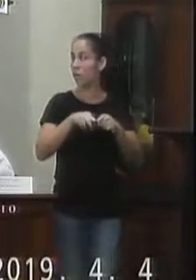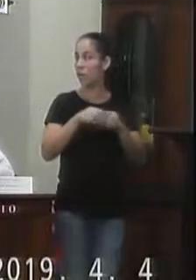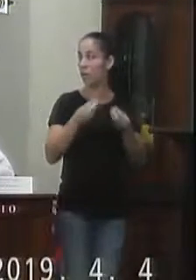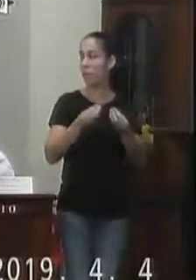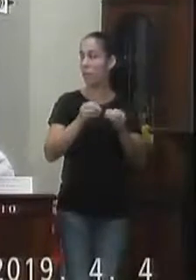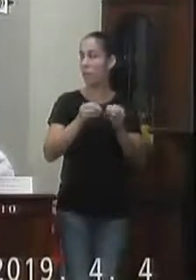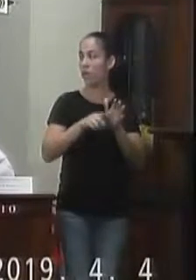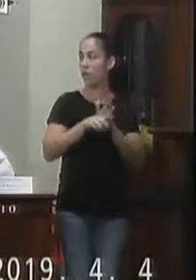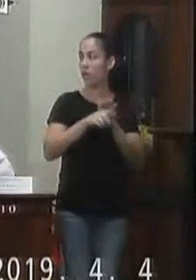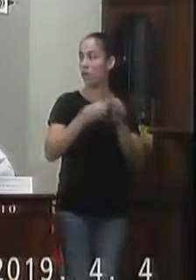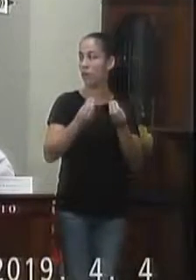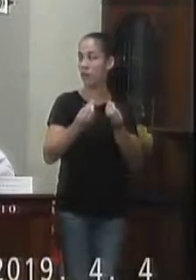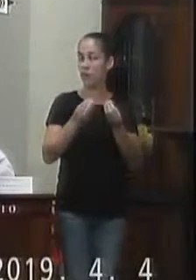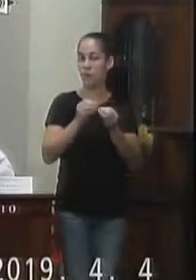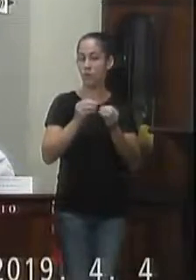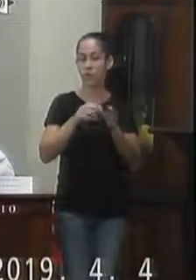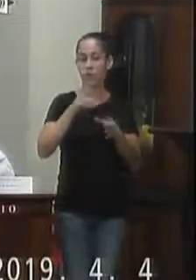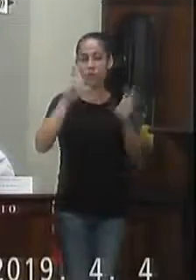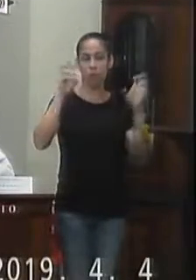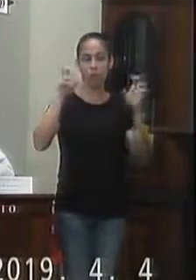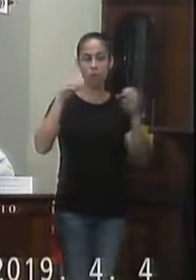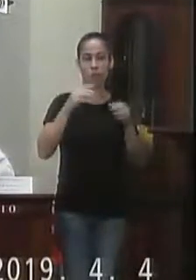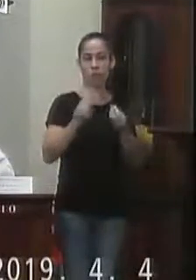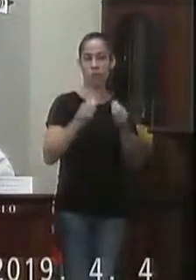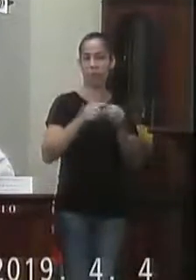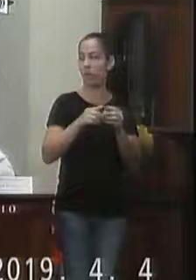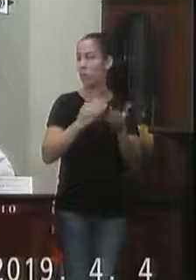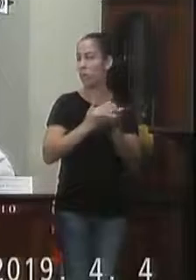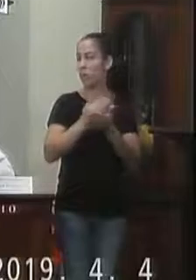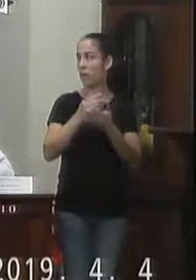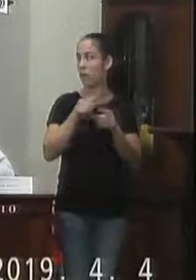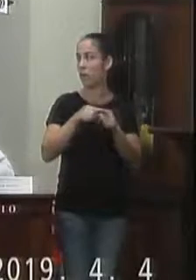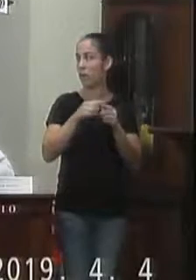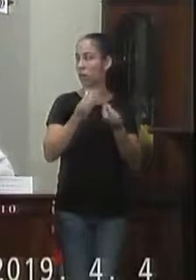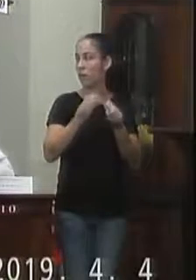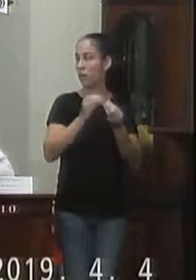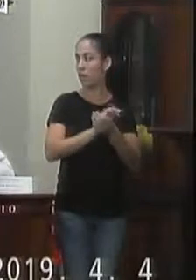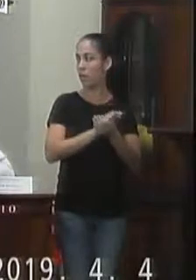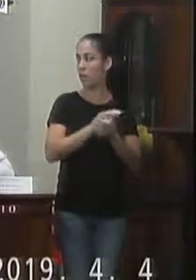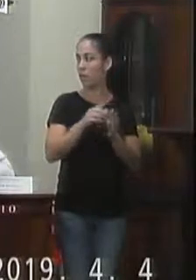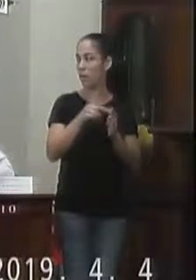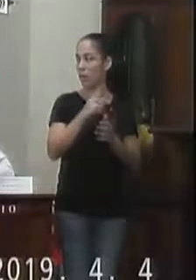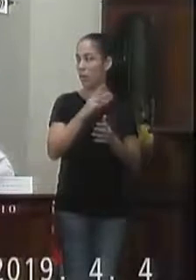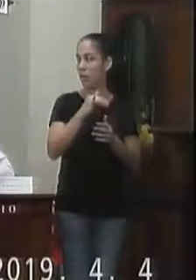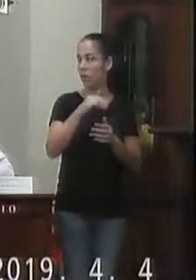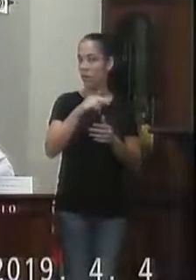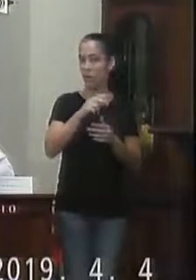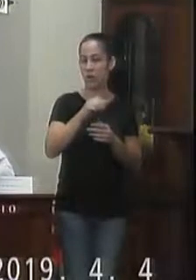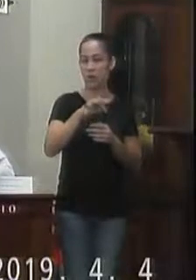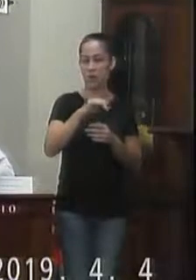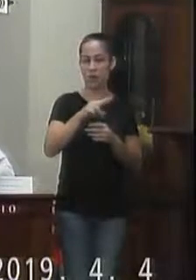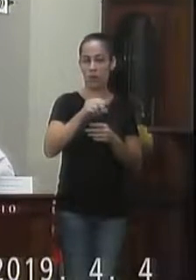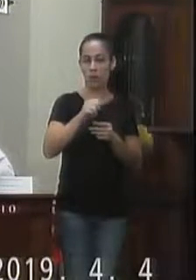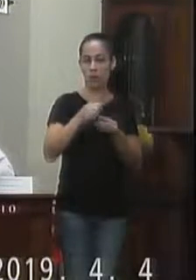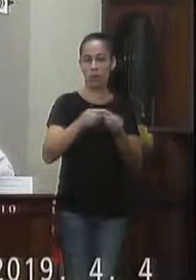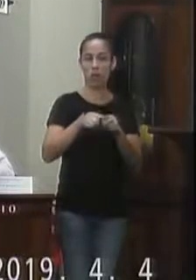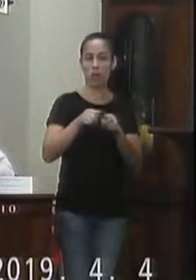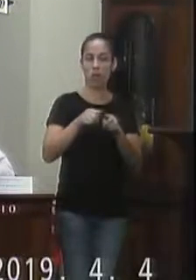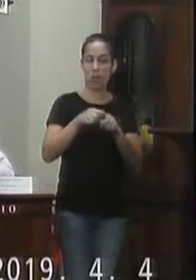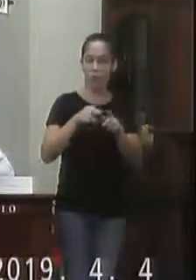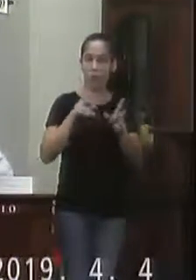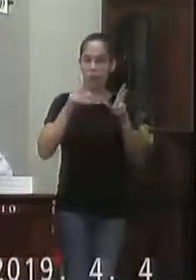projeto de lei em tela, verifica-se que a matéria de natureza legislativa conta a iniciativa de competência privativa do chefe do Poder Executivo. Assim quanto a